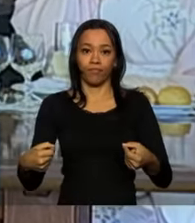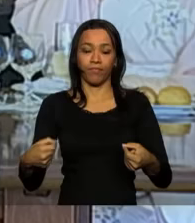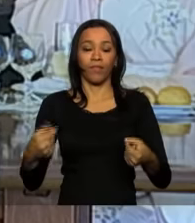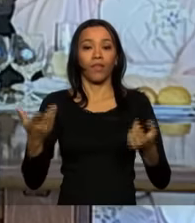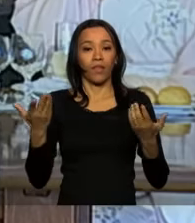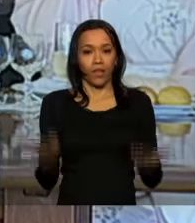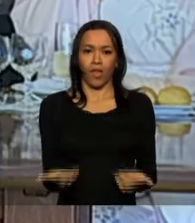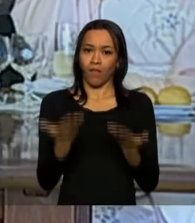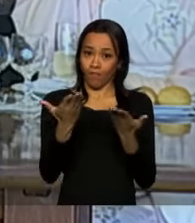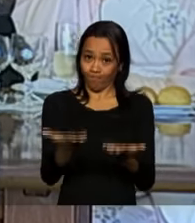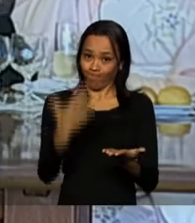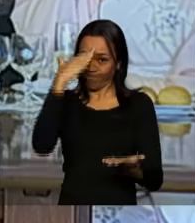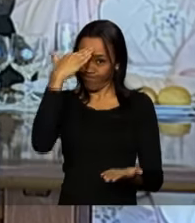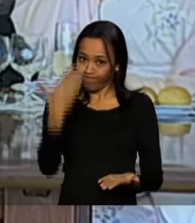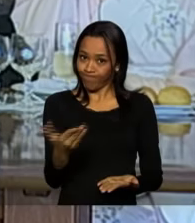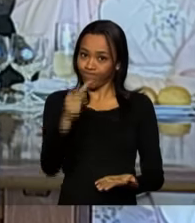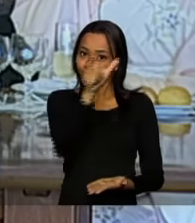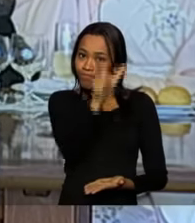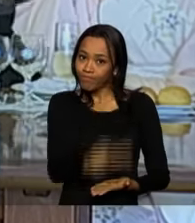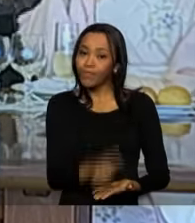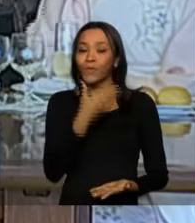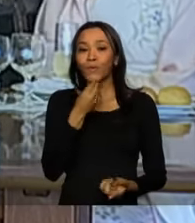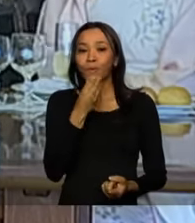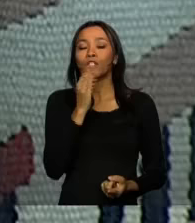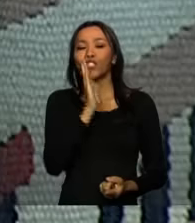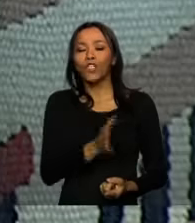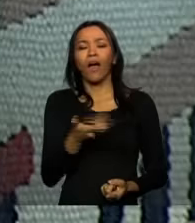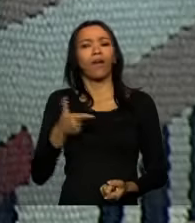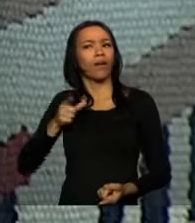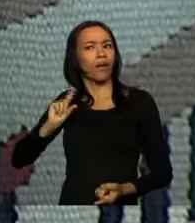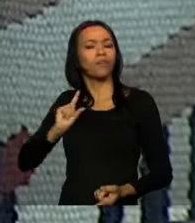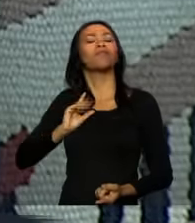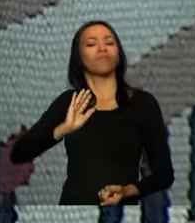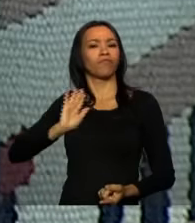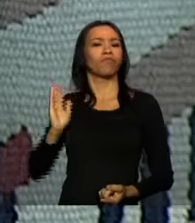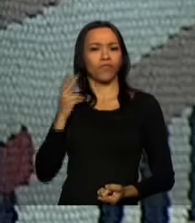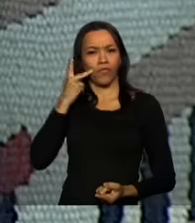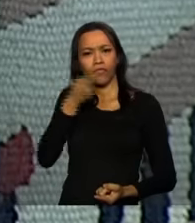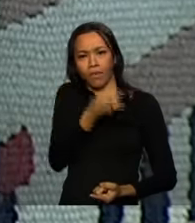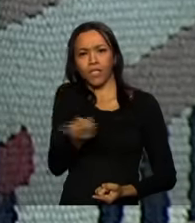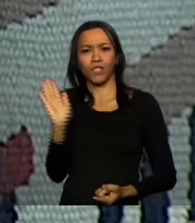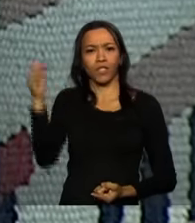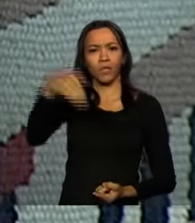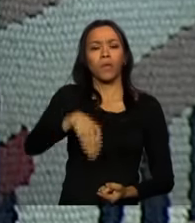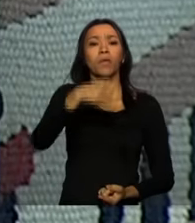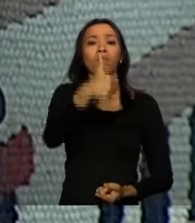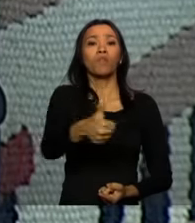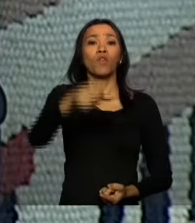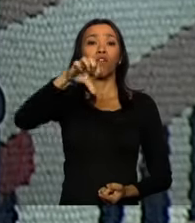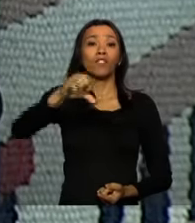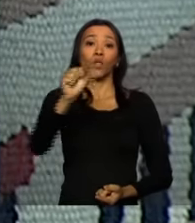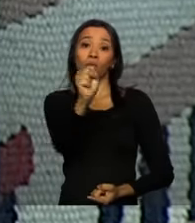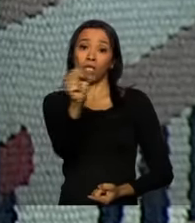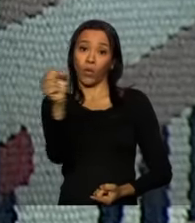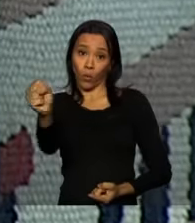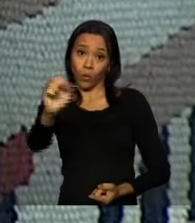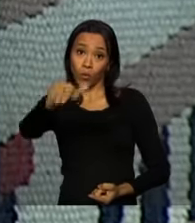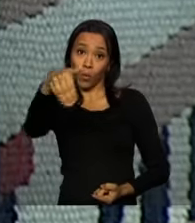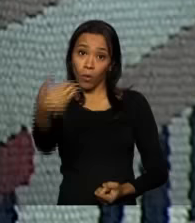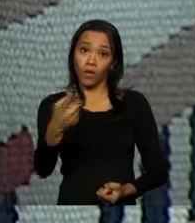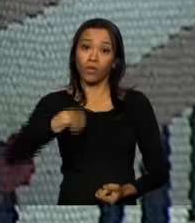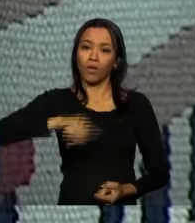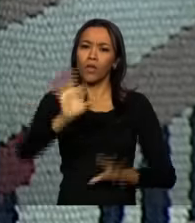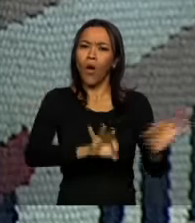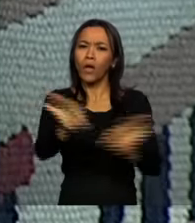Vossa Alteza, Príncipe Akishino, já nos havia honrado com sua visita em 1988, quando